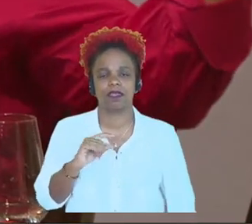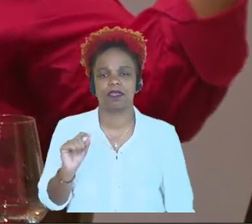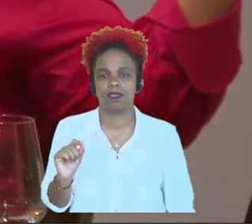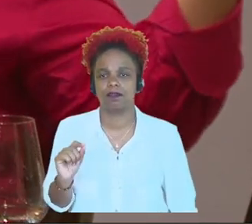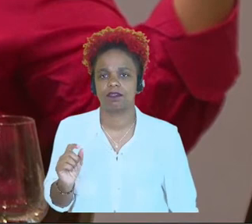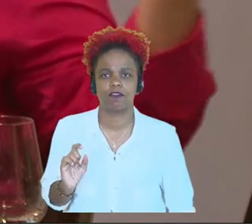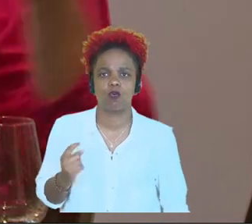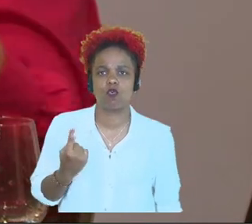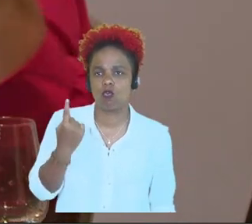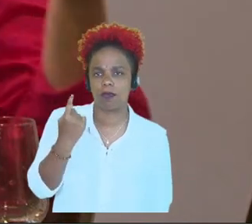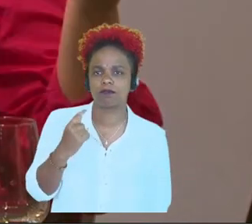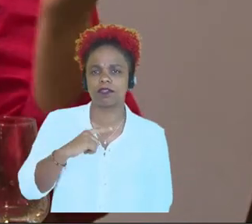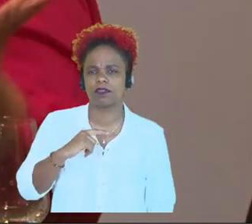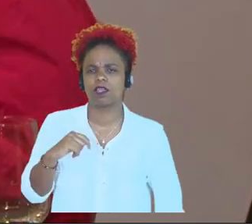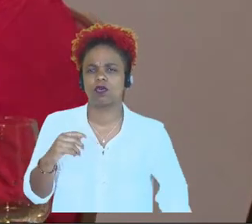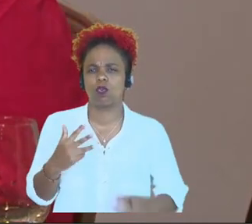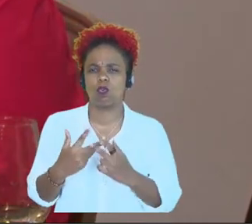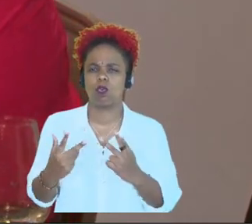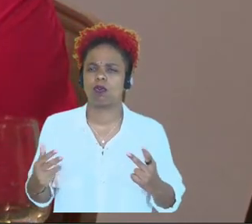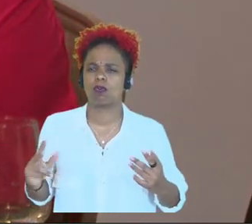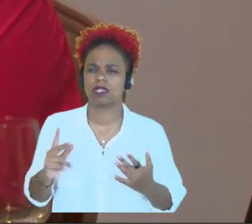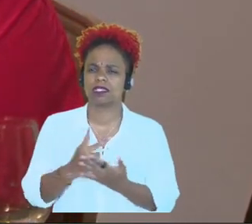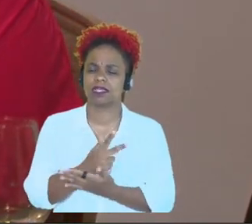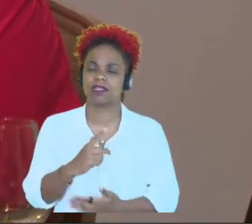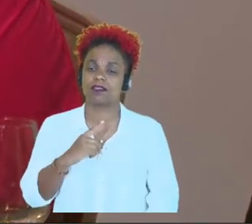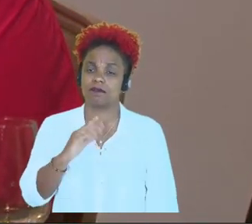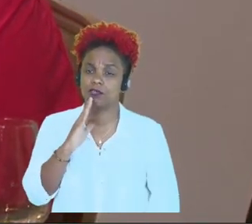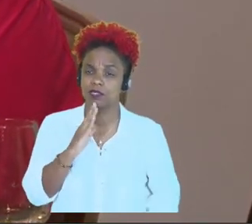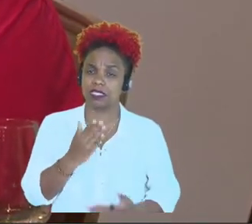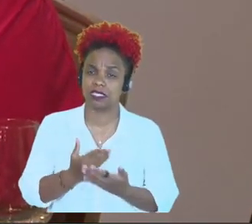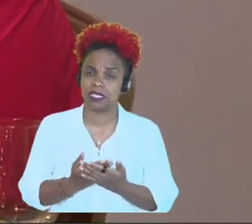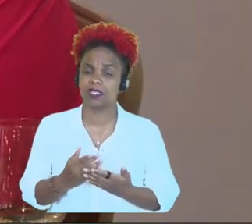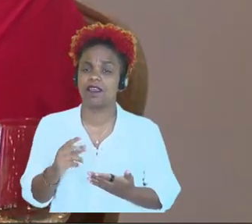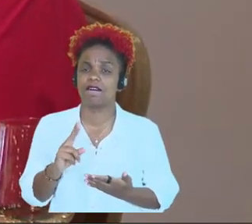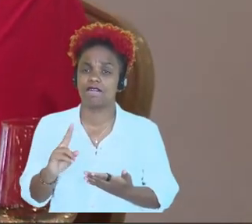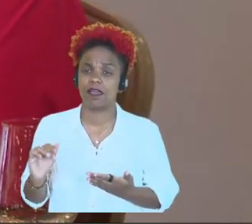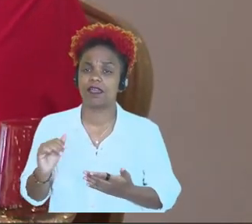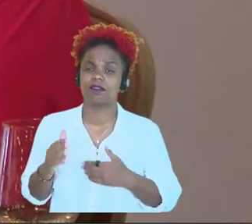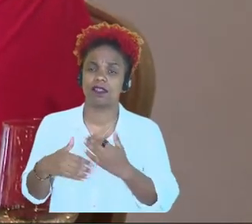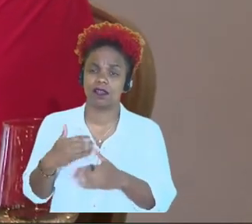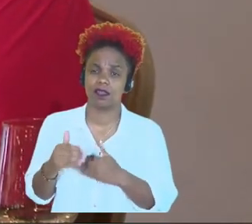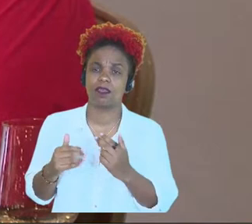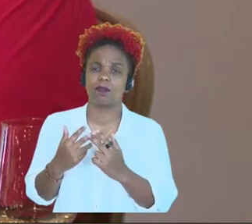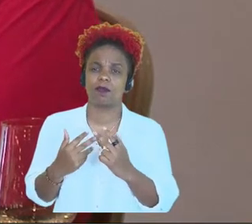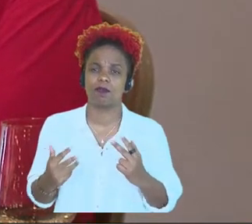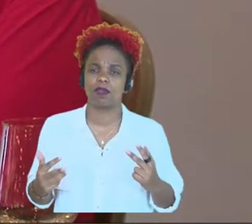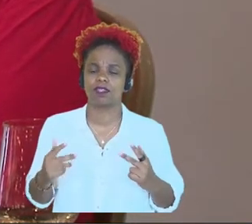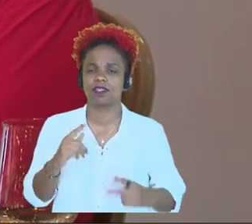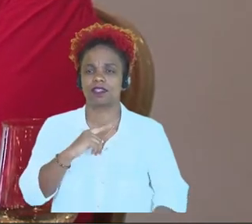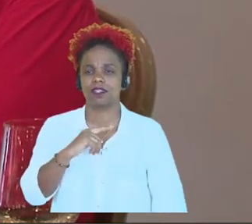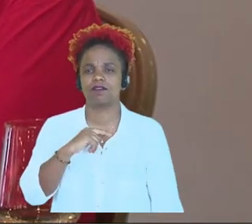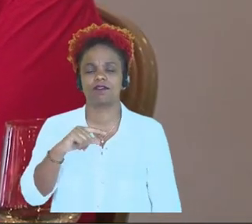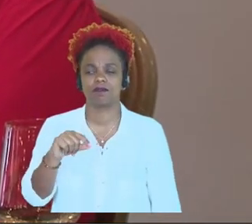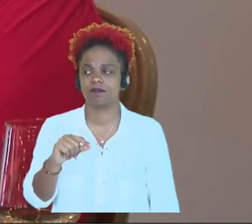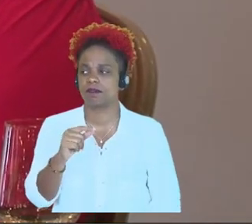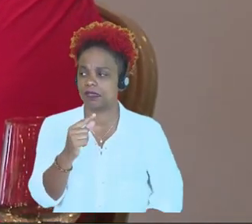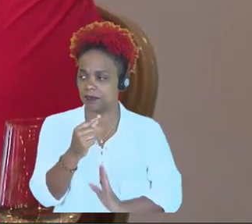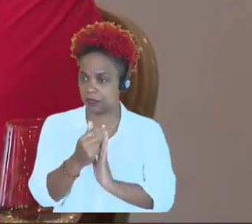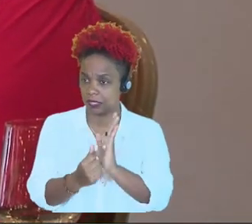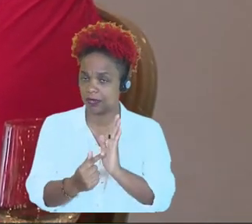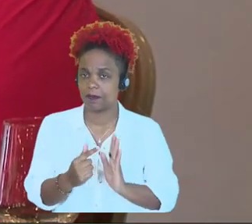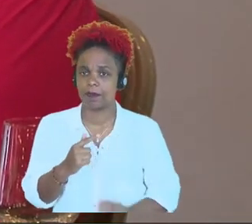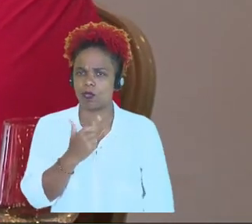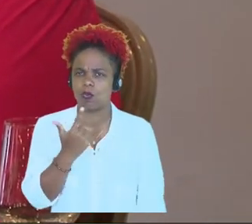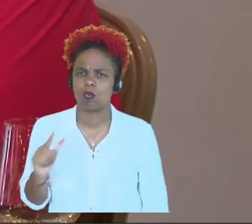uma reforma. Né? Existe um monte de coisa que pode acontecer. Mas, certamente, vai tramitar e alguma coisa vai sair de reforma tributária.